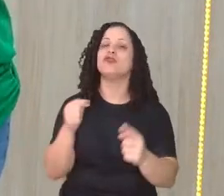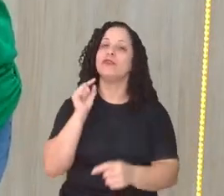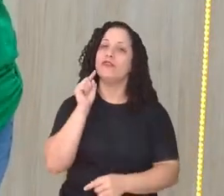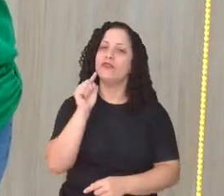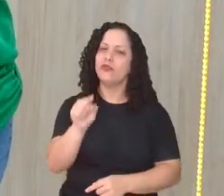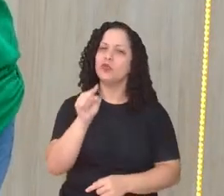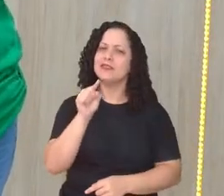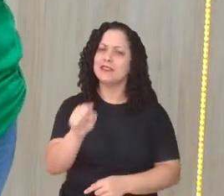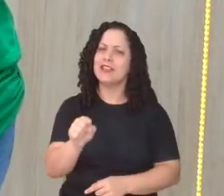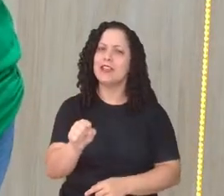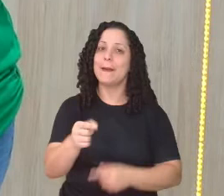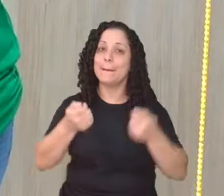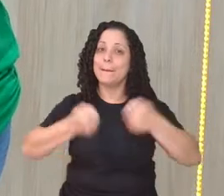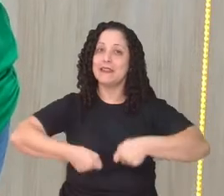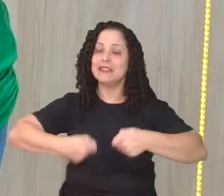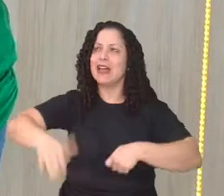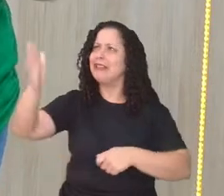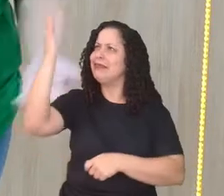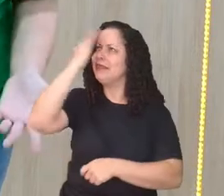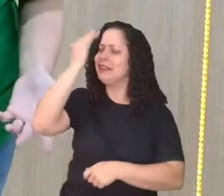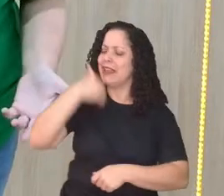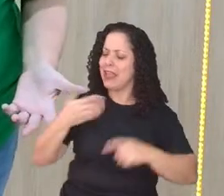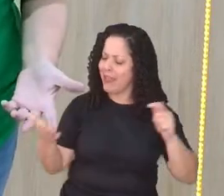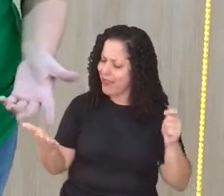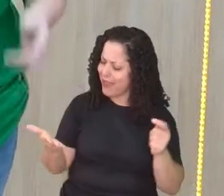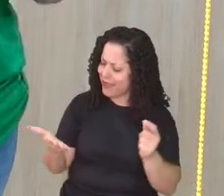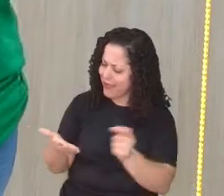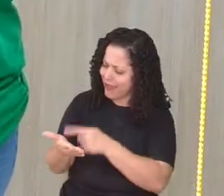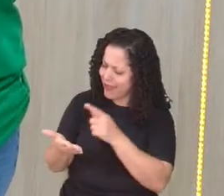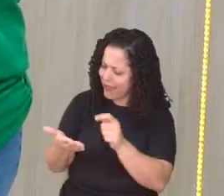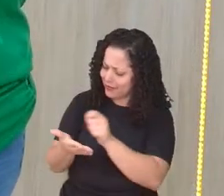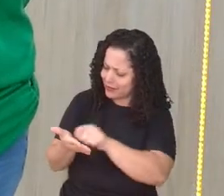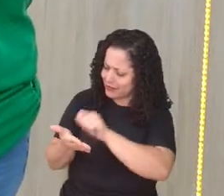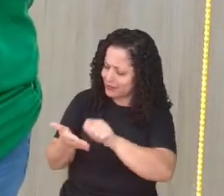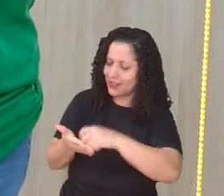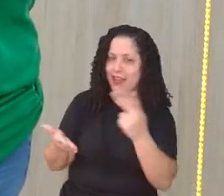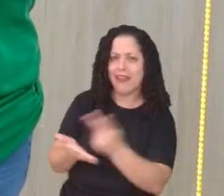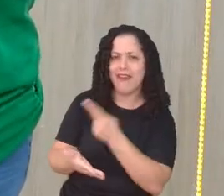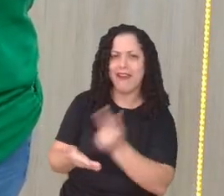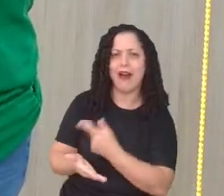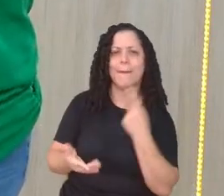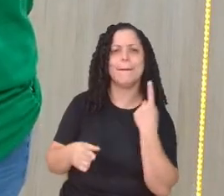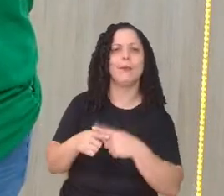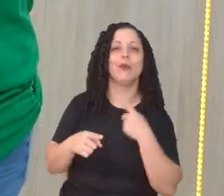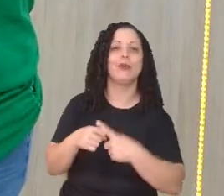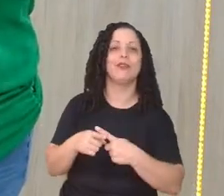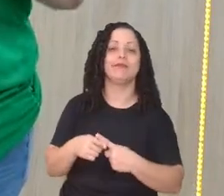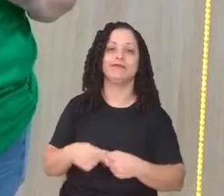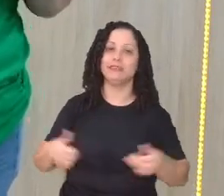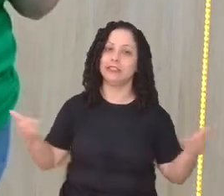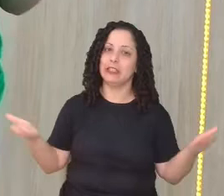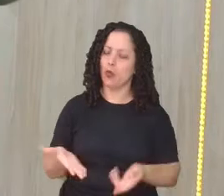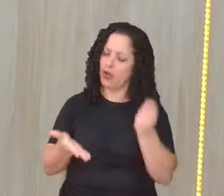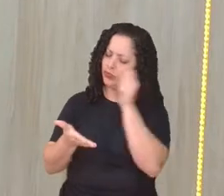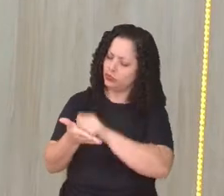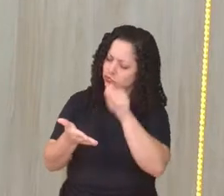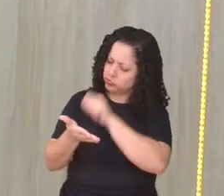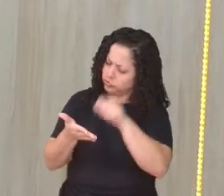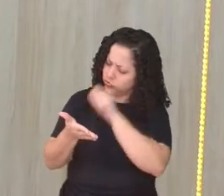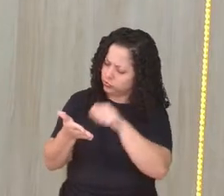que vocês tentem entender por que errou. E nessa hora, você